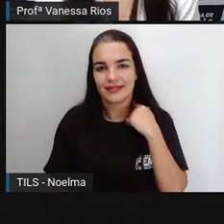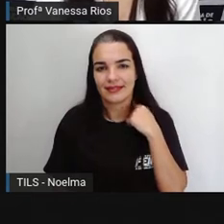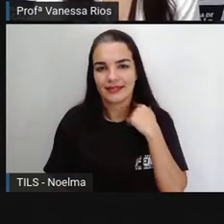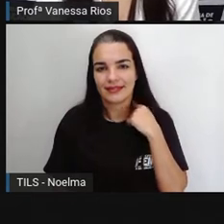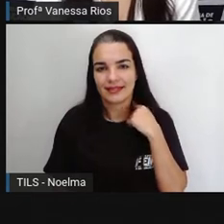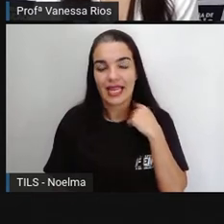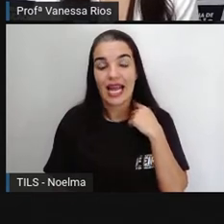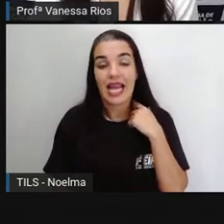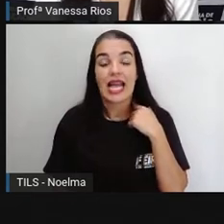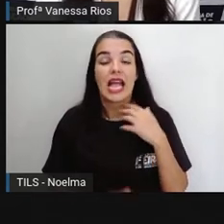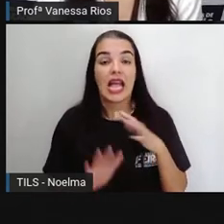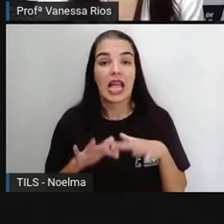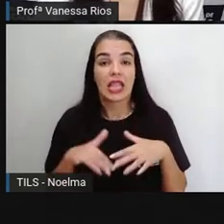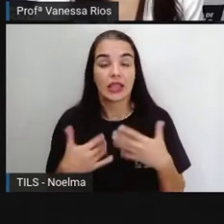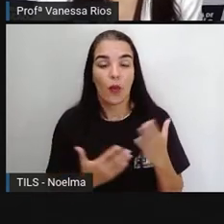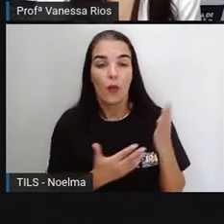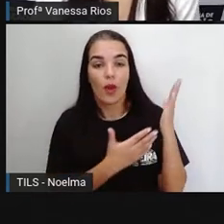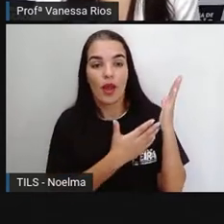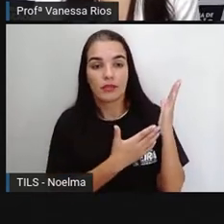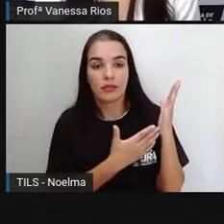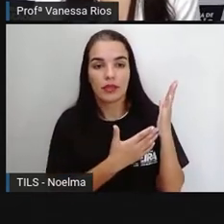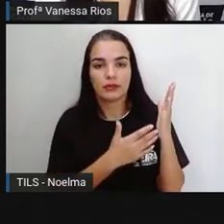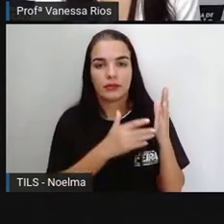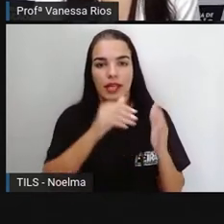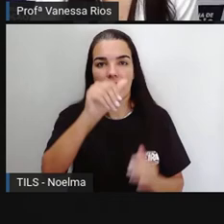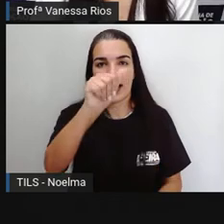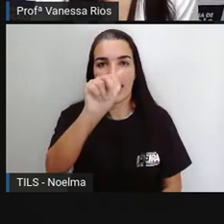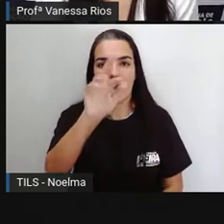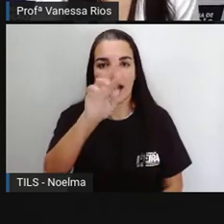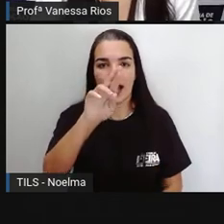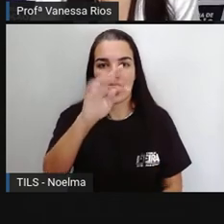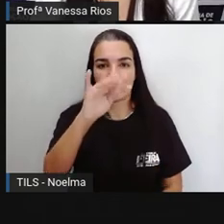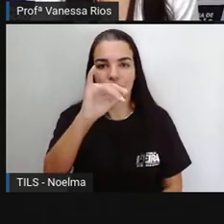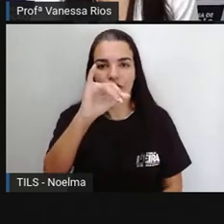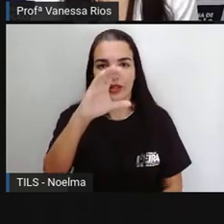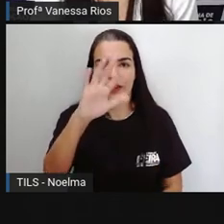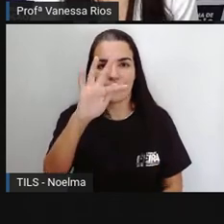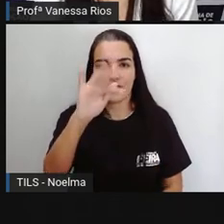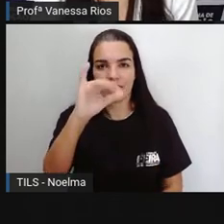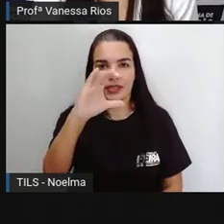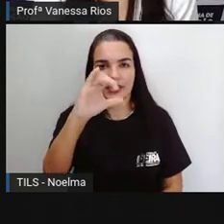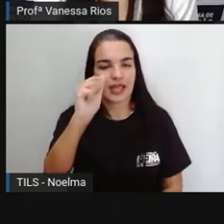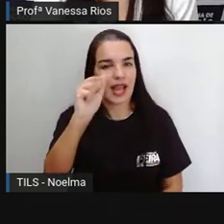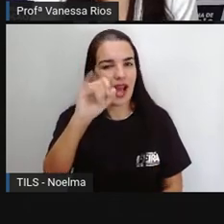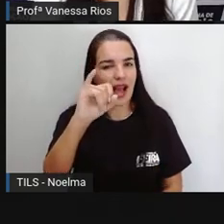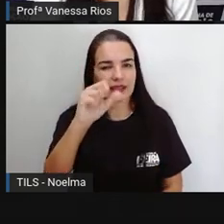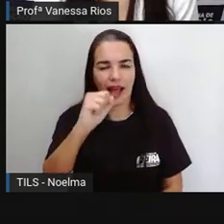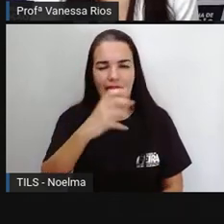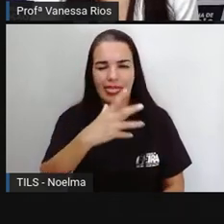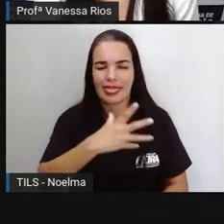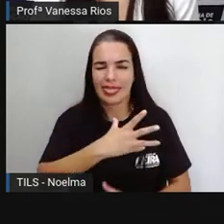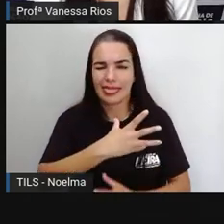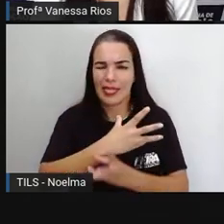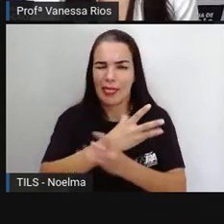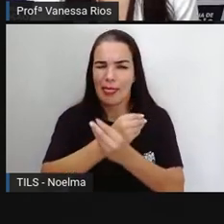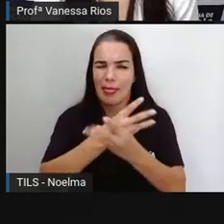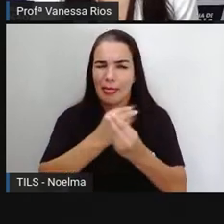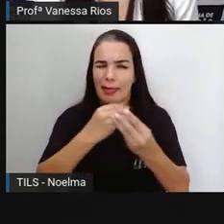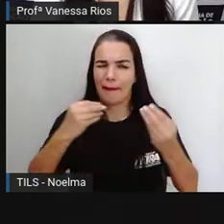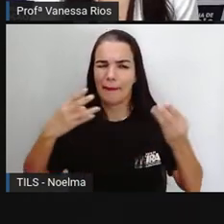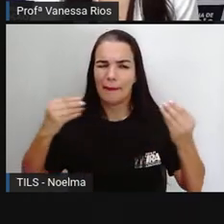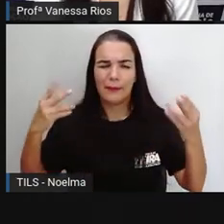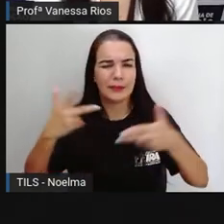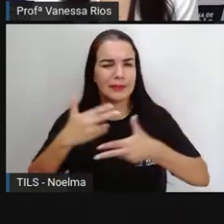E os materiais artificiais, eles existem aí numa diversidade muito grande. Então, a gente tem